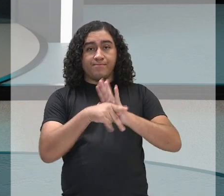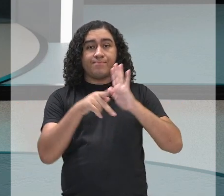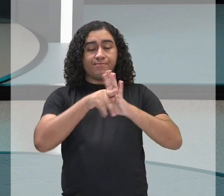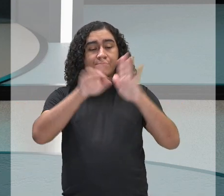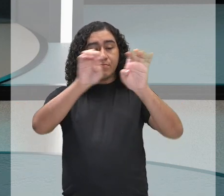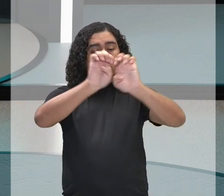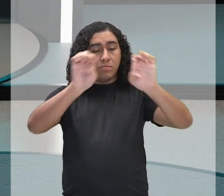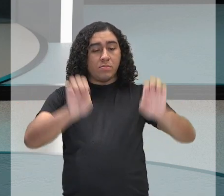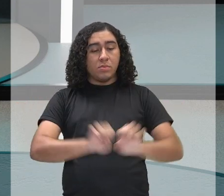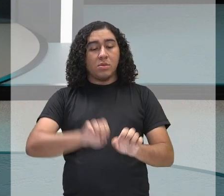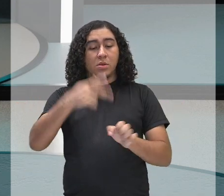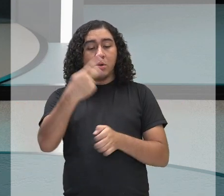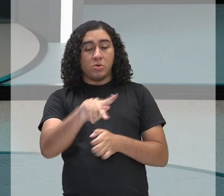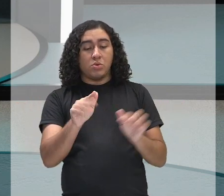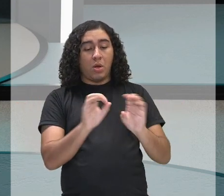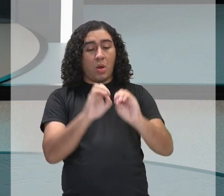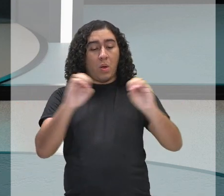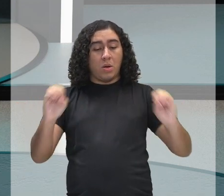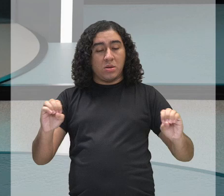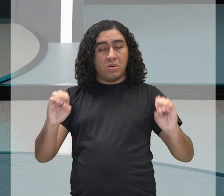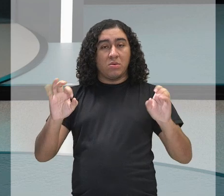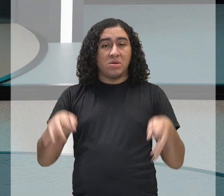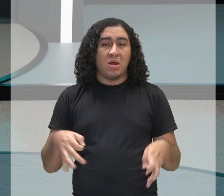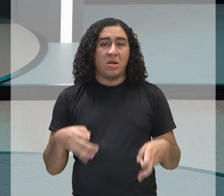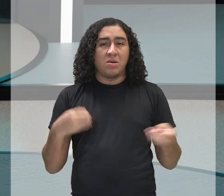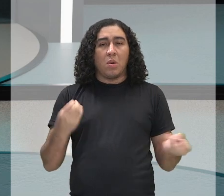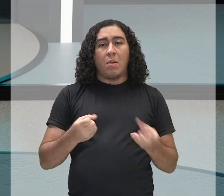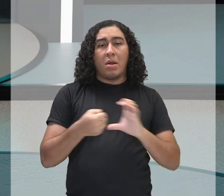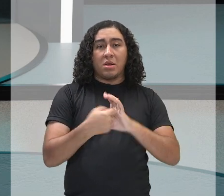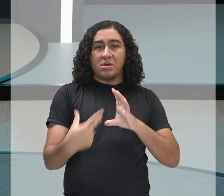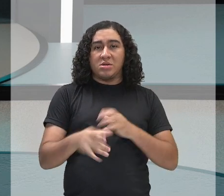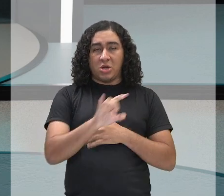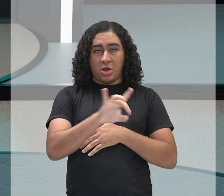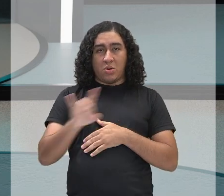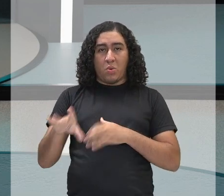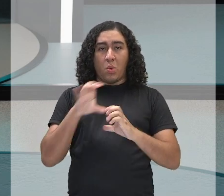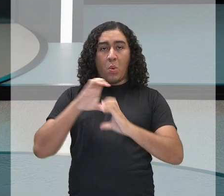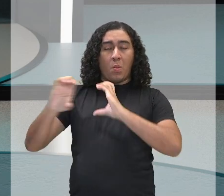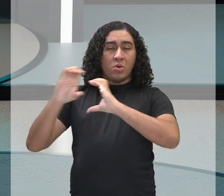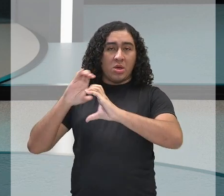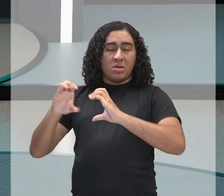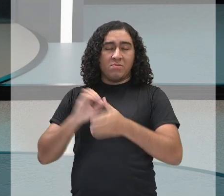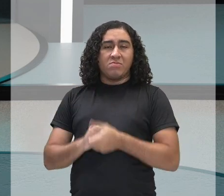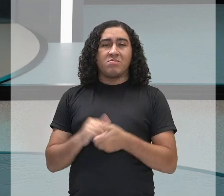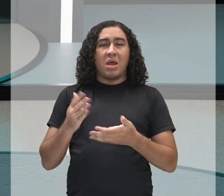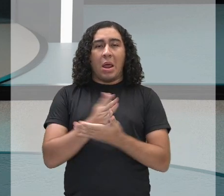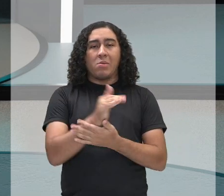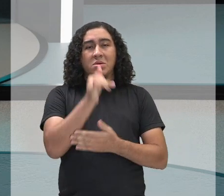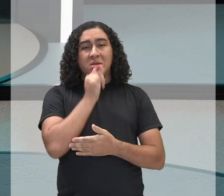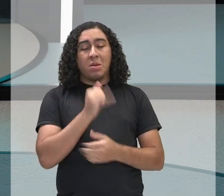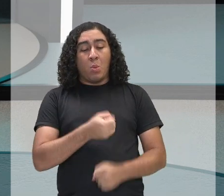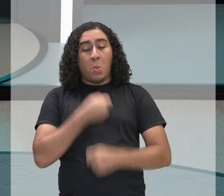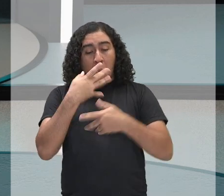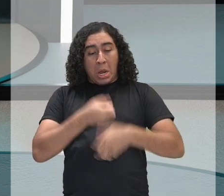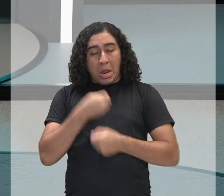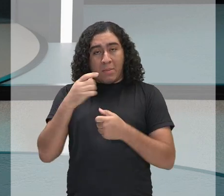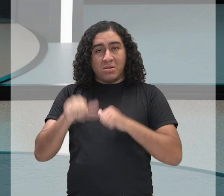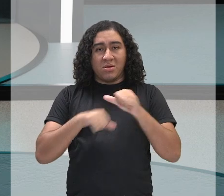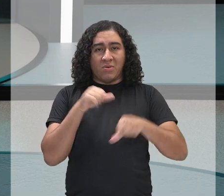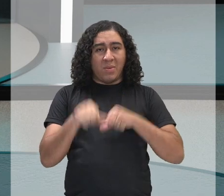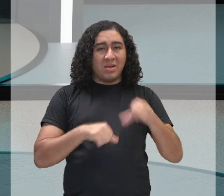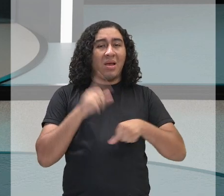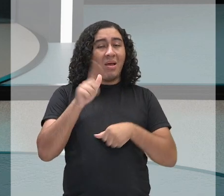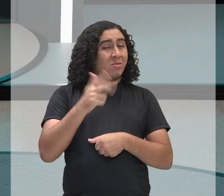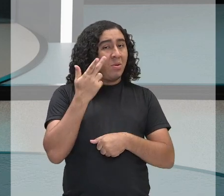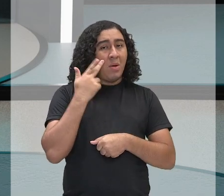esse termo, é referente ao estilo individual de cada um se comunicar. Às vezes, por exemplo, num poema, essa mudança é muito